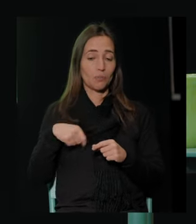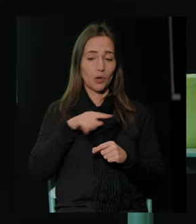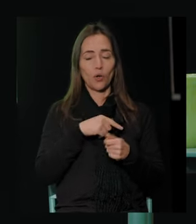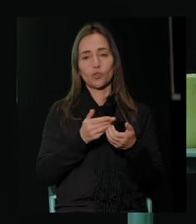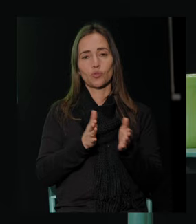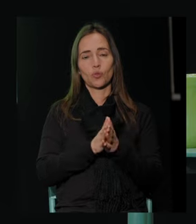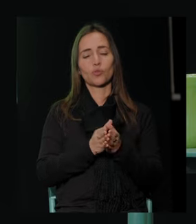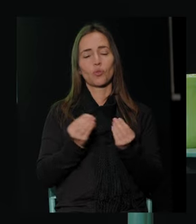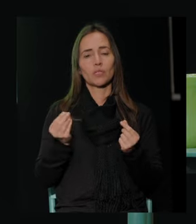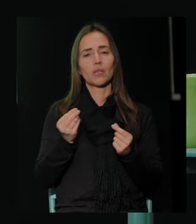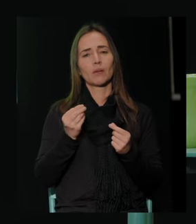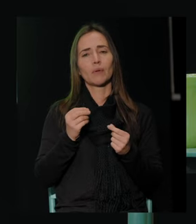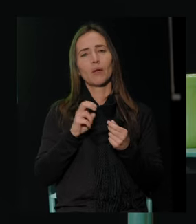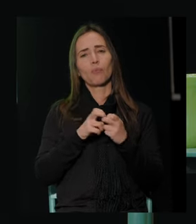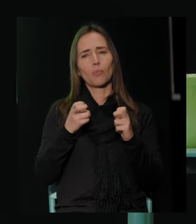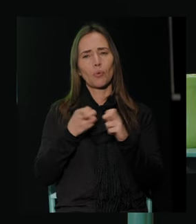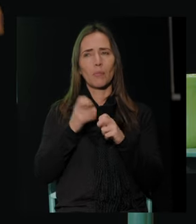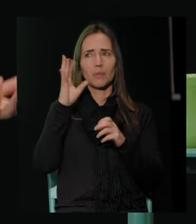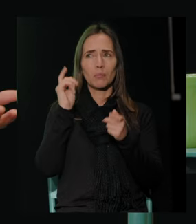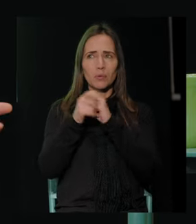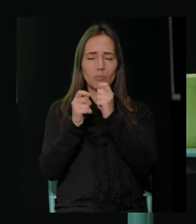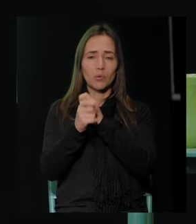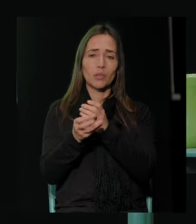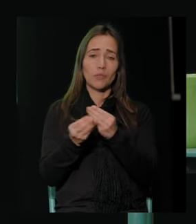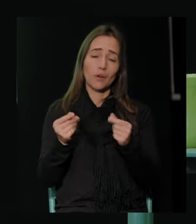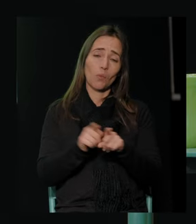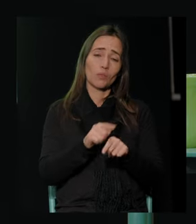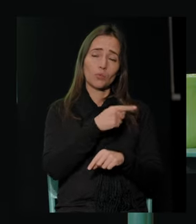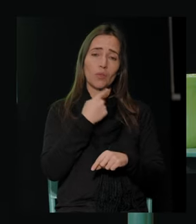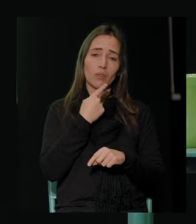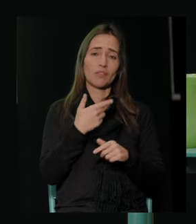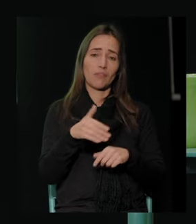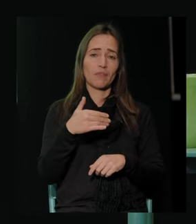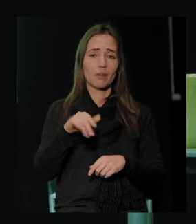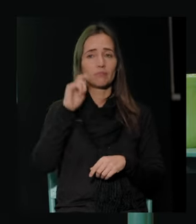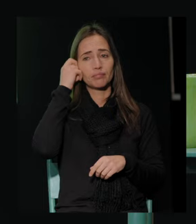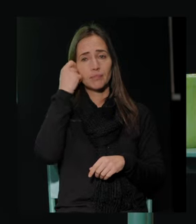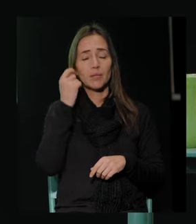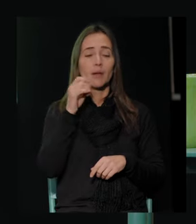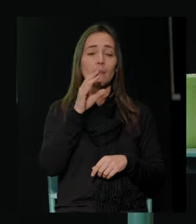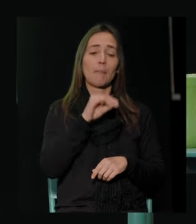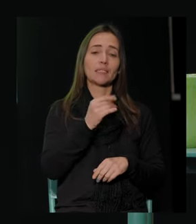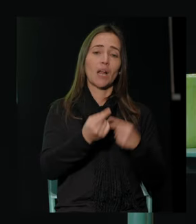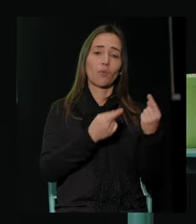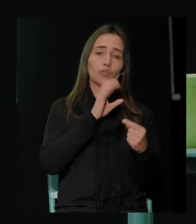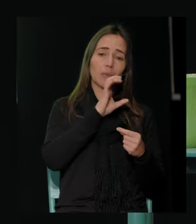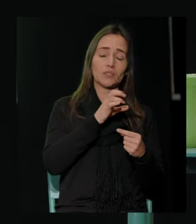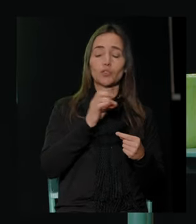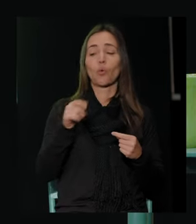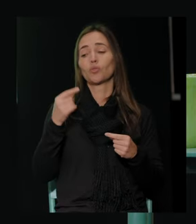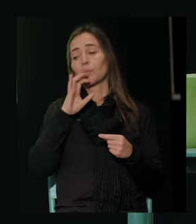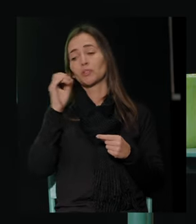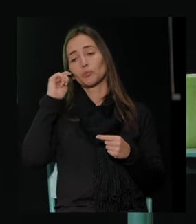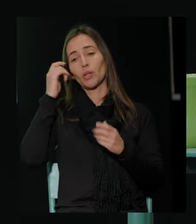enfrentar estas alterações climáticas que, como estavas a dizer, vão afetar mais umas pessoas do que outras, mas vão acabar por chegar a